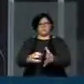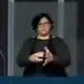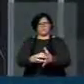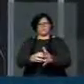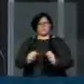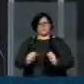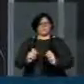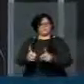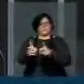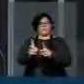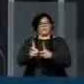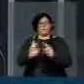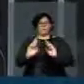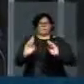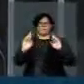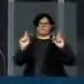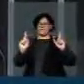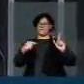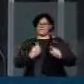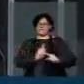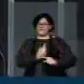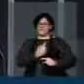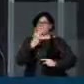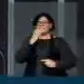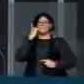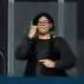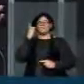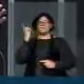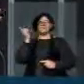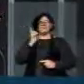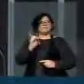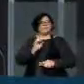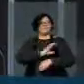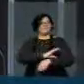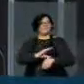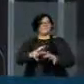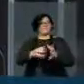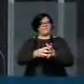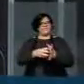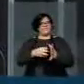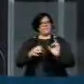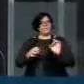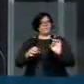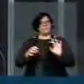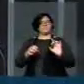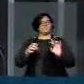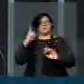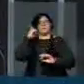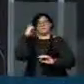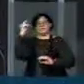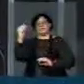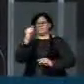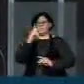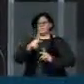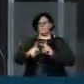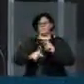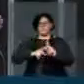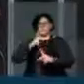público, diferentemente de nós parlamentares que estamos aqui delegados pela população